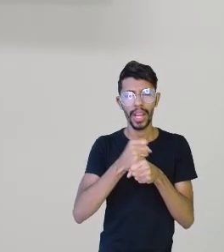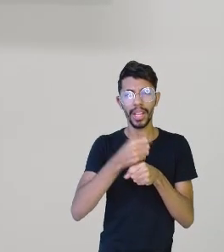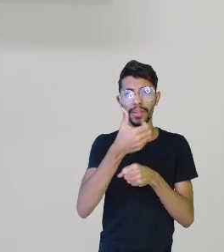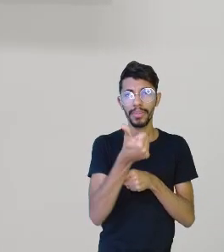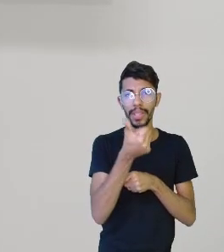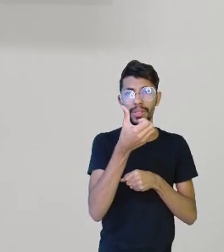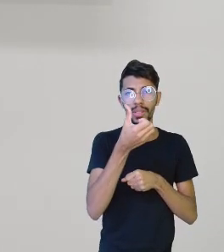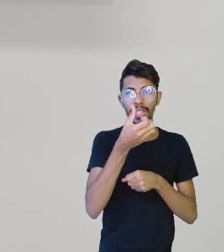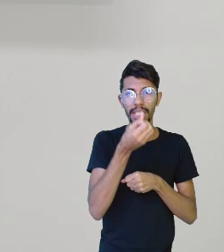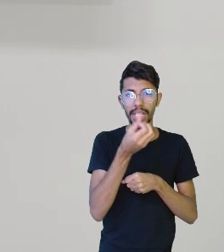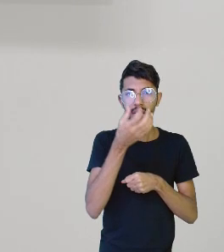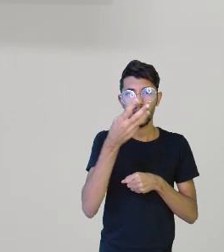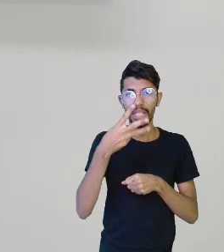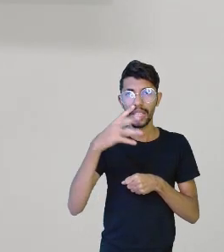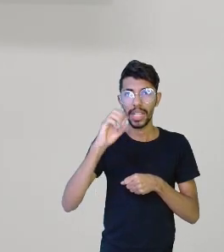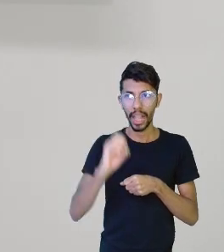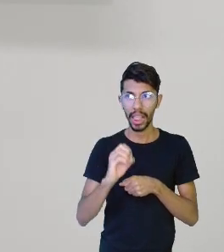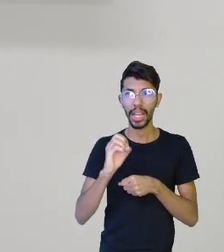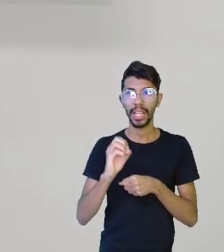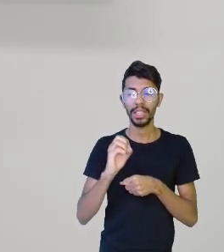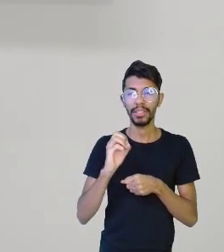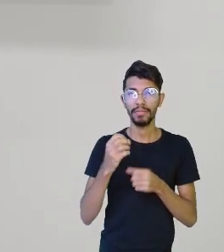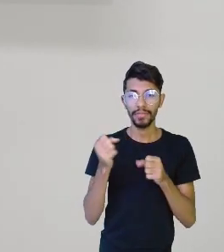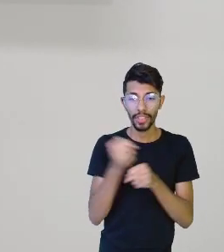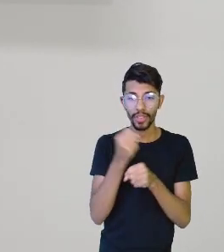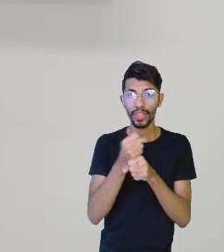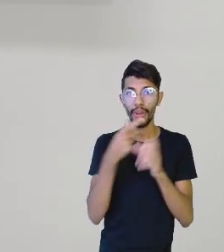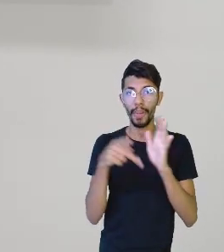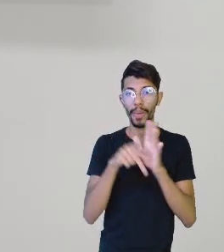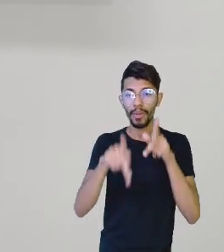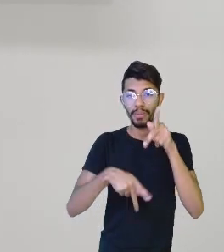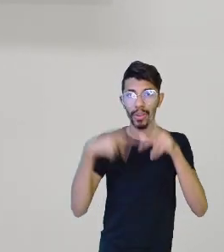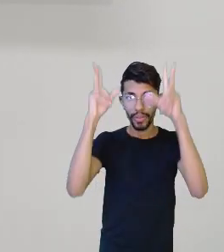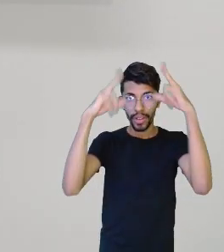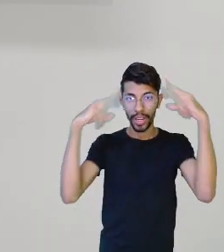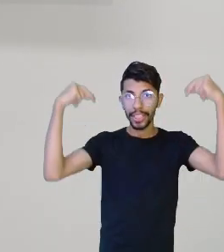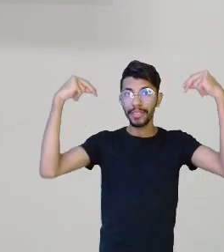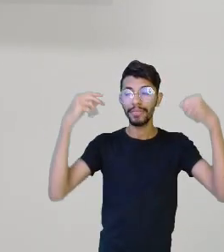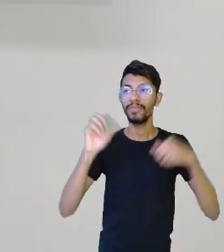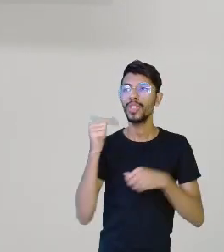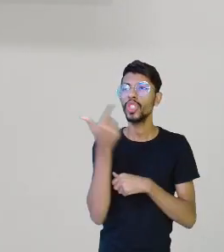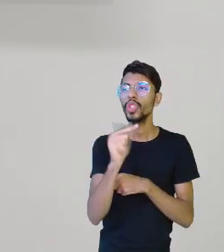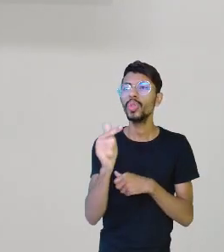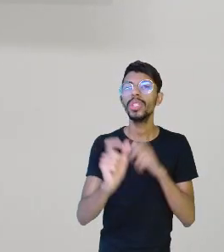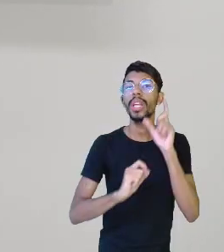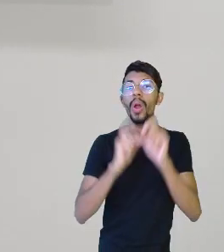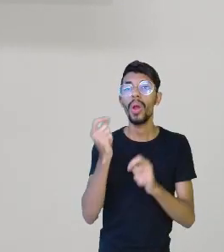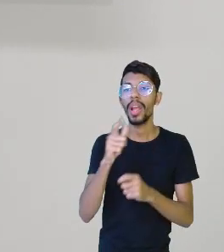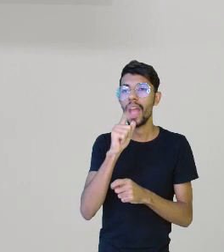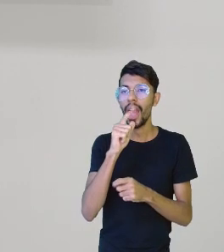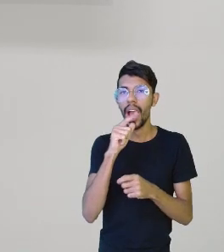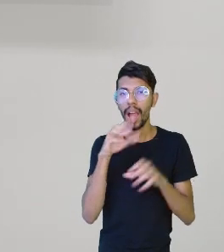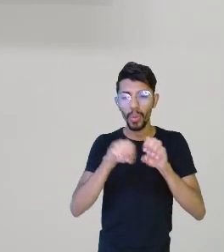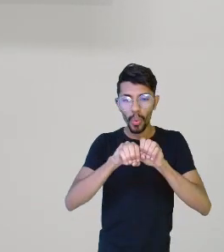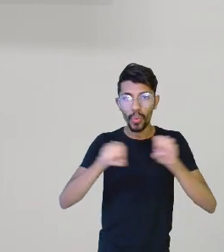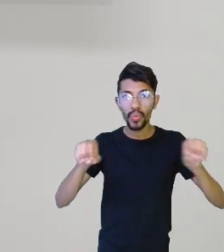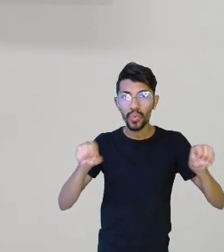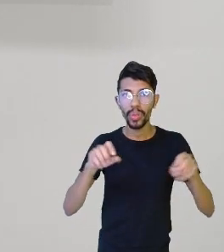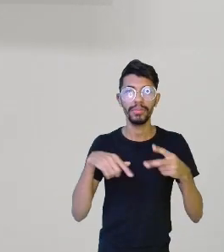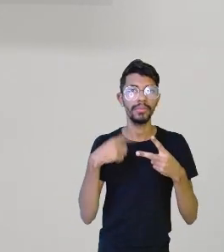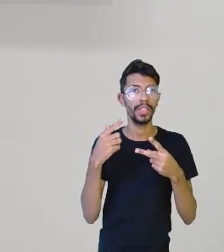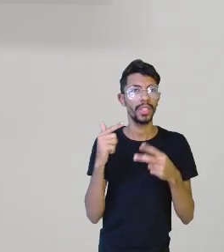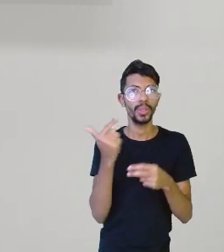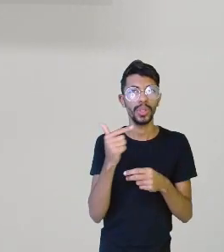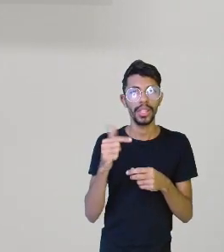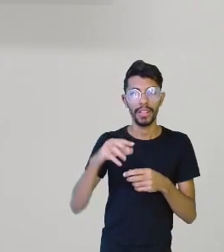holandeses. Então, não existia água encanada, não existia, a água não saía